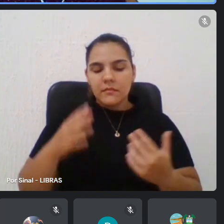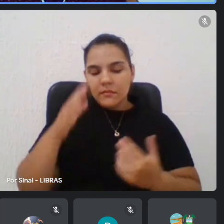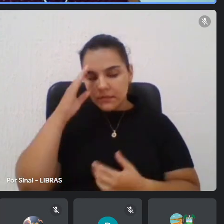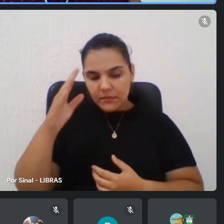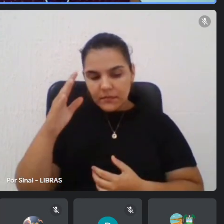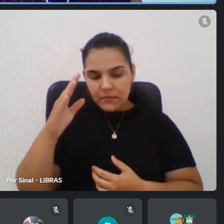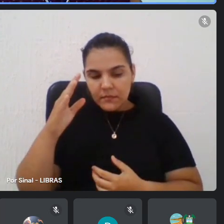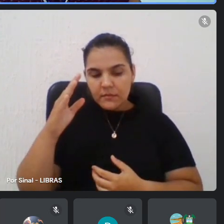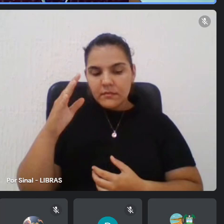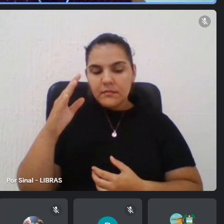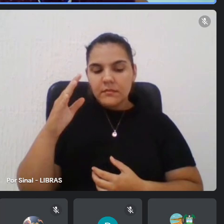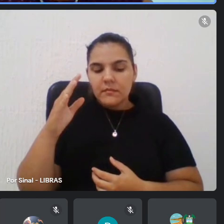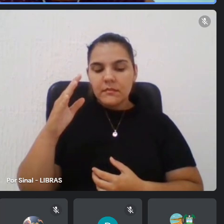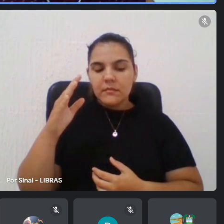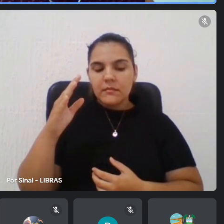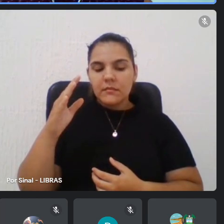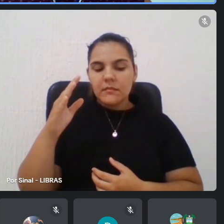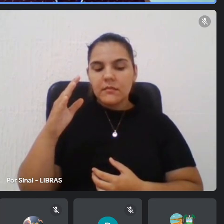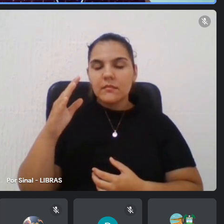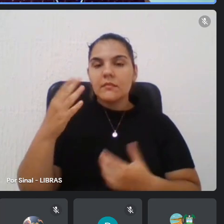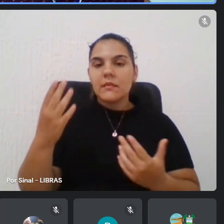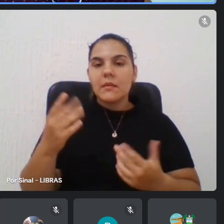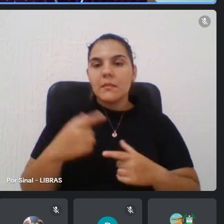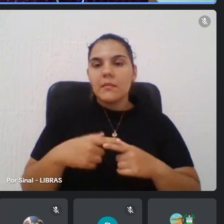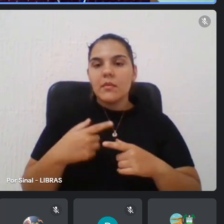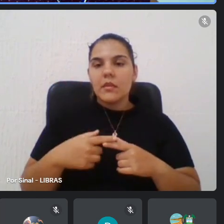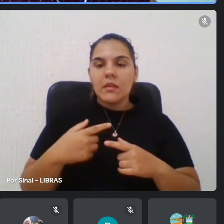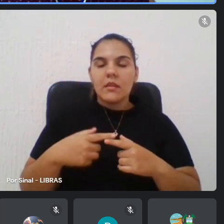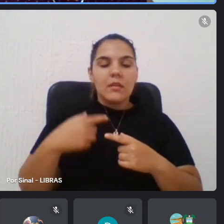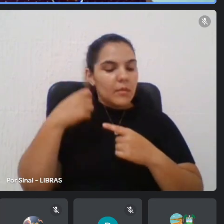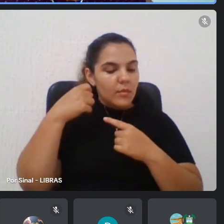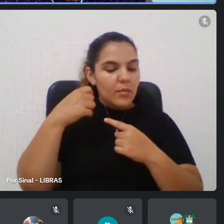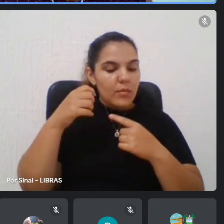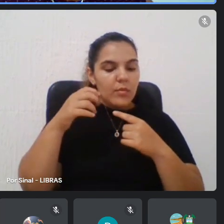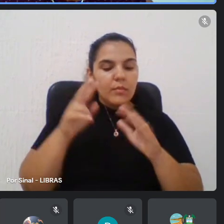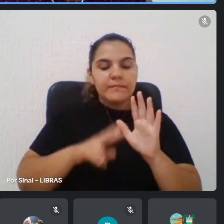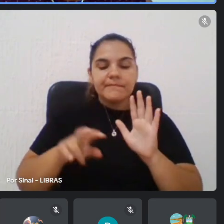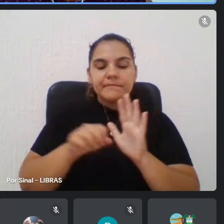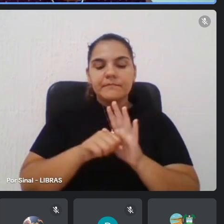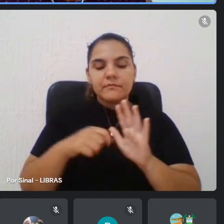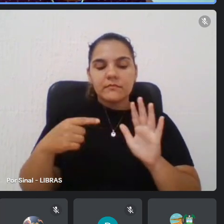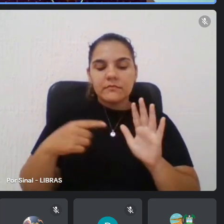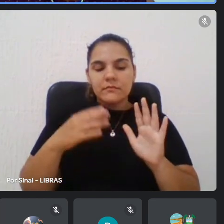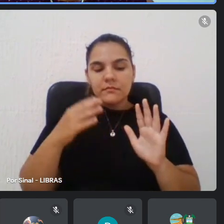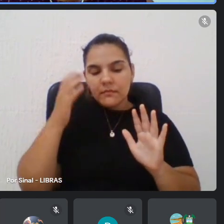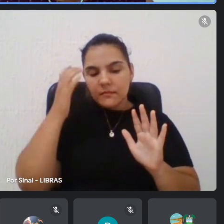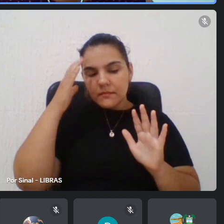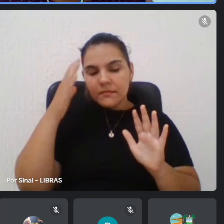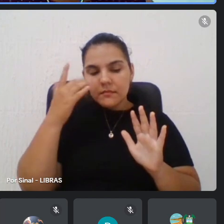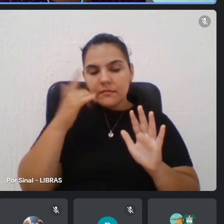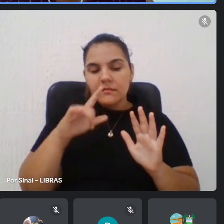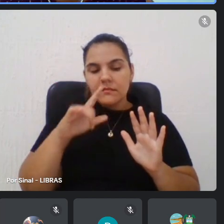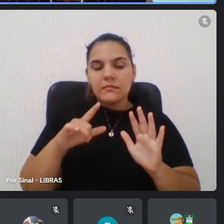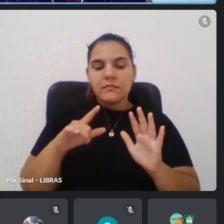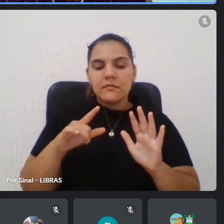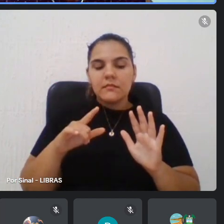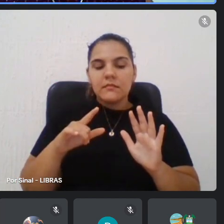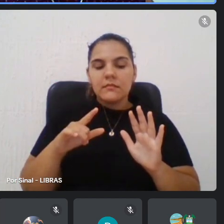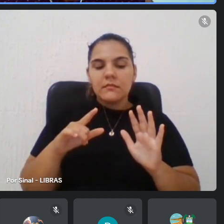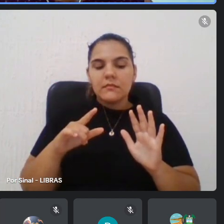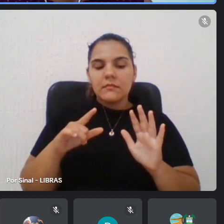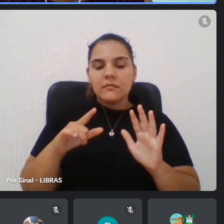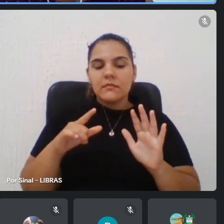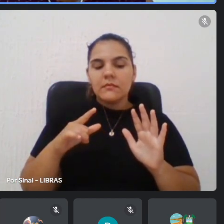Rômulo, a gente sabe que o audiovisual é uma das formas mais acessíveis de preservação da memória, a gente vê a pessoa,